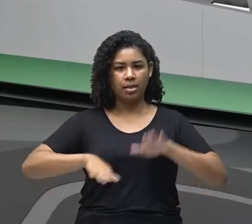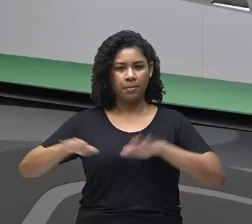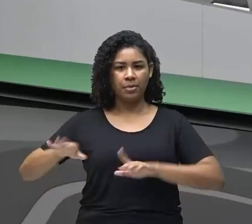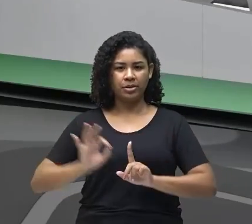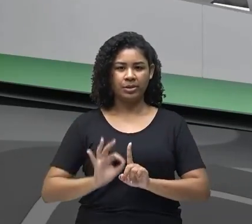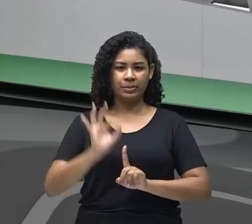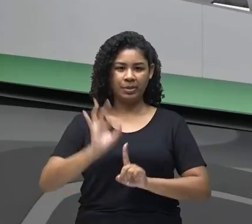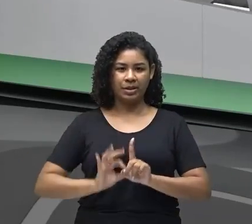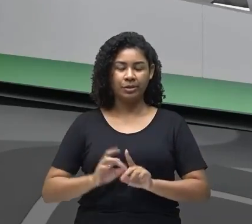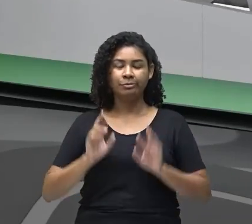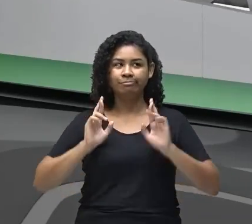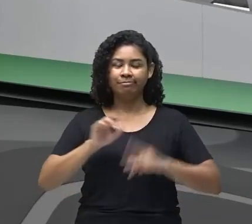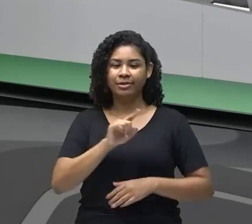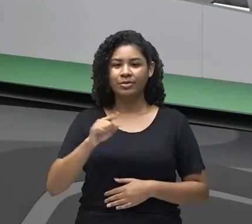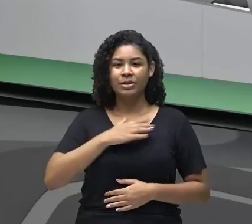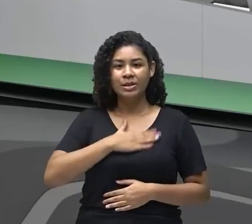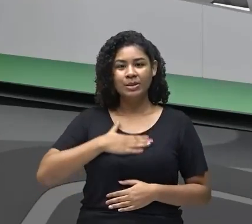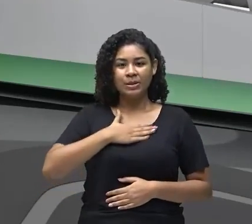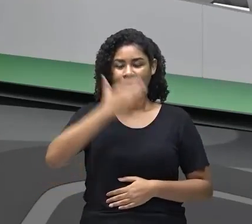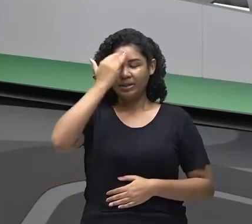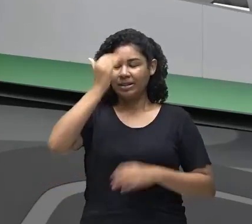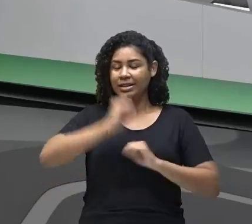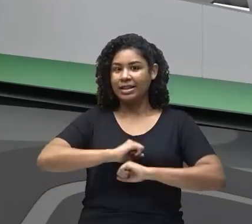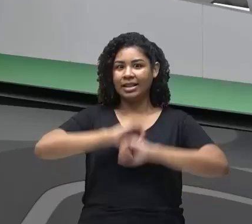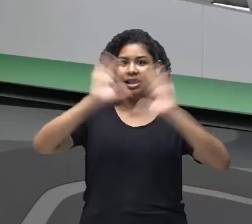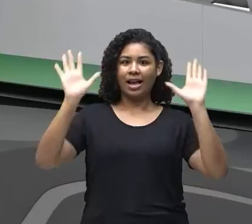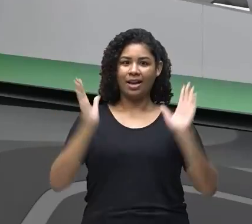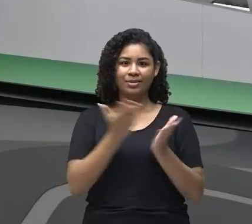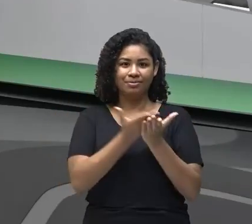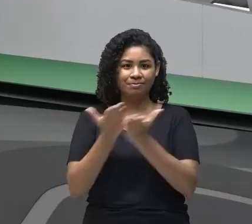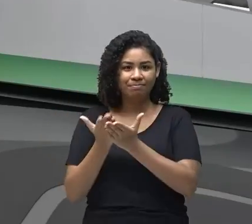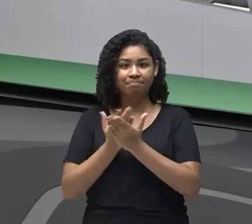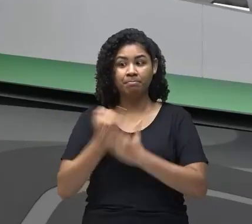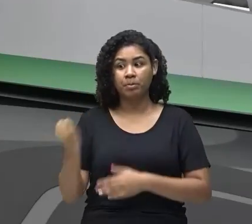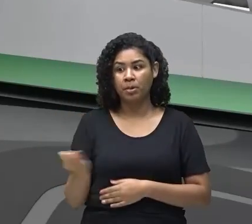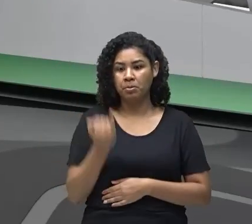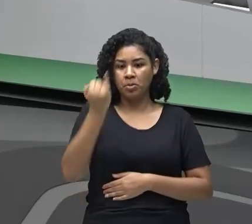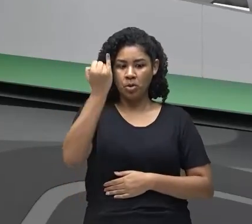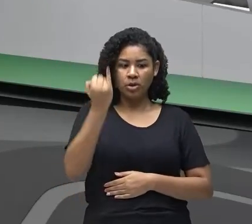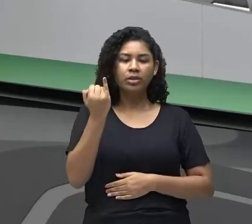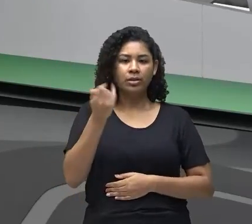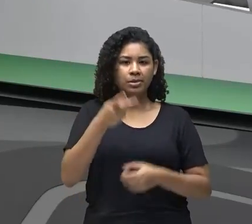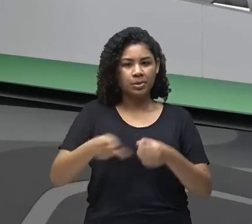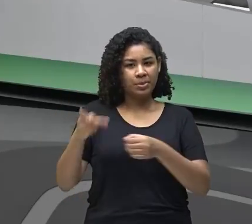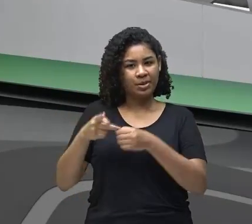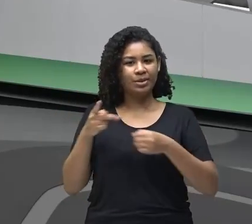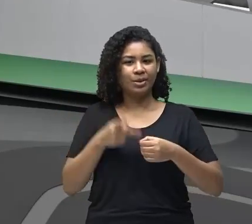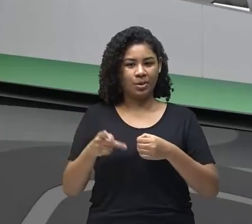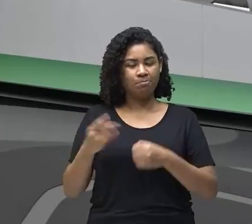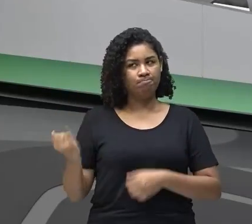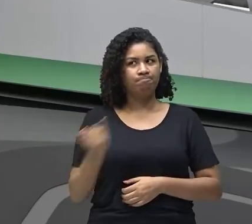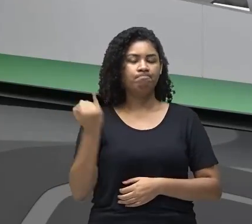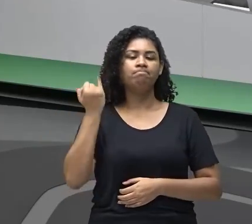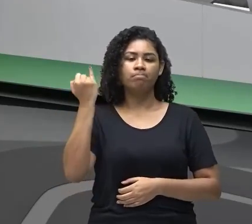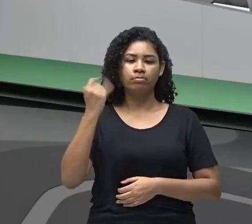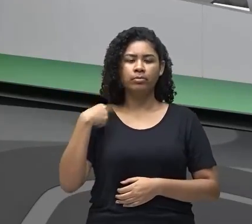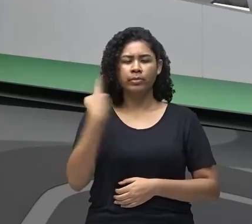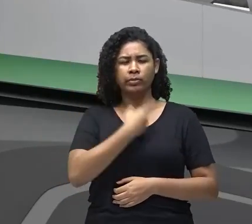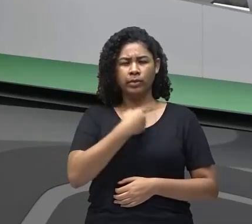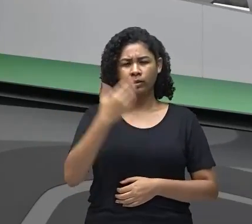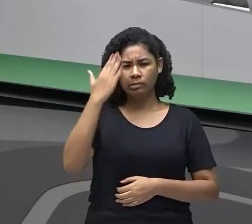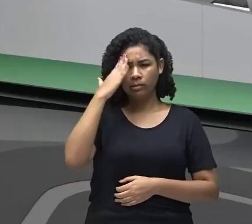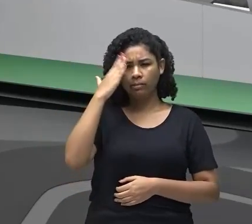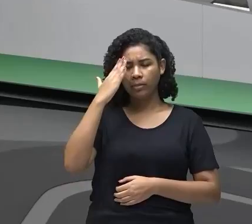Bom, então espero que vocês tenham compreendido, né, a importância do petróleo na nossa vida, né? A gente observou que ele está presente em